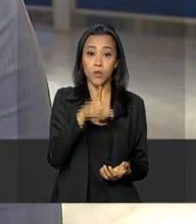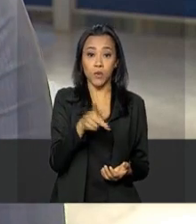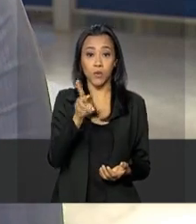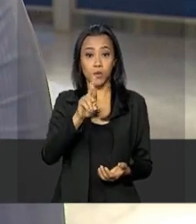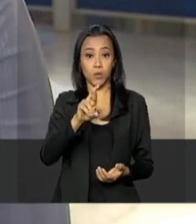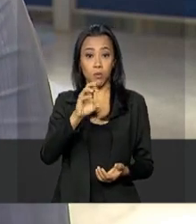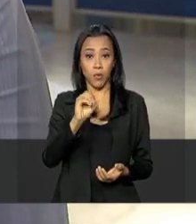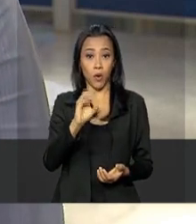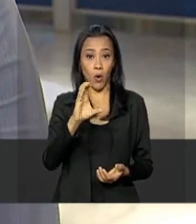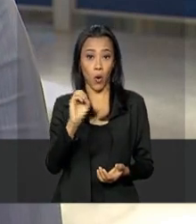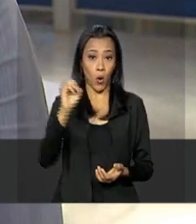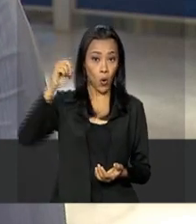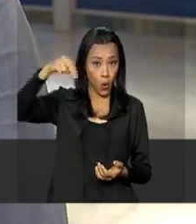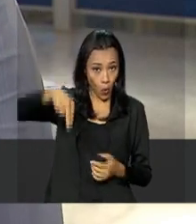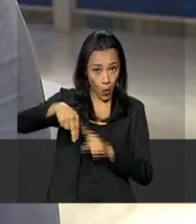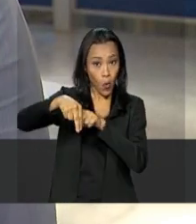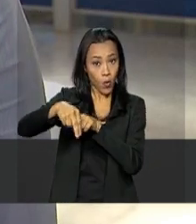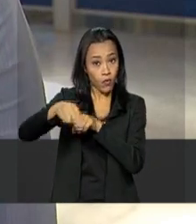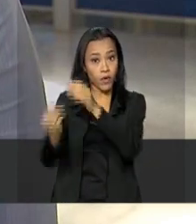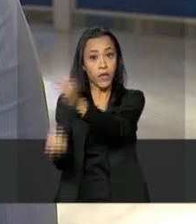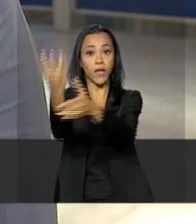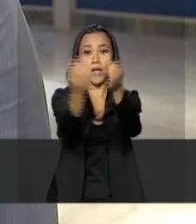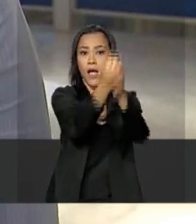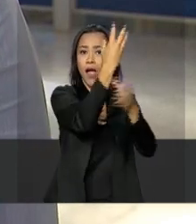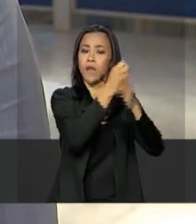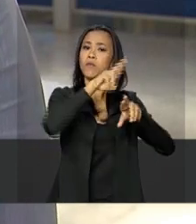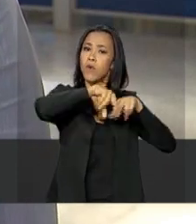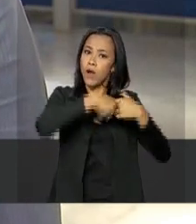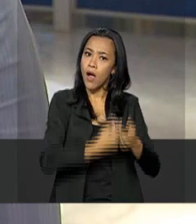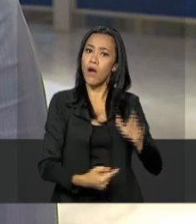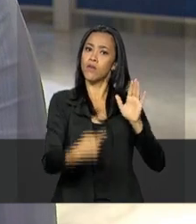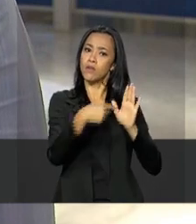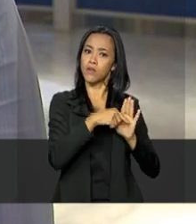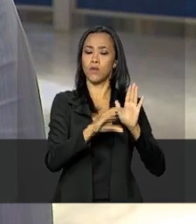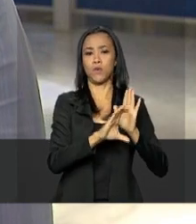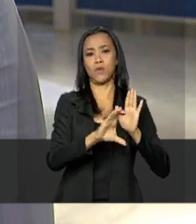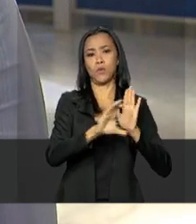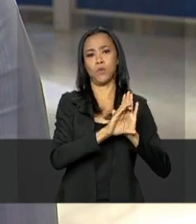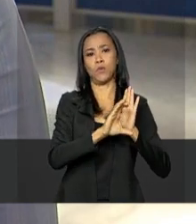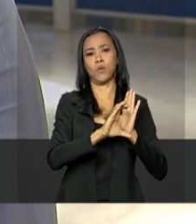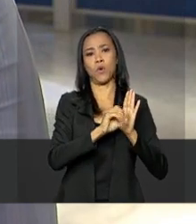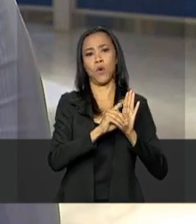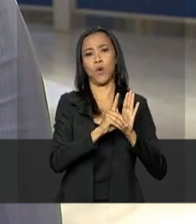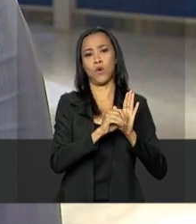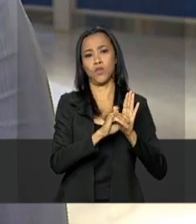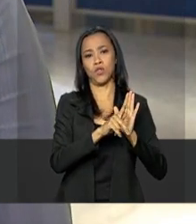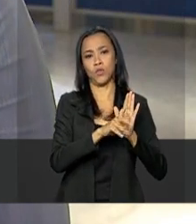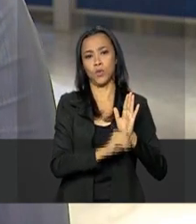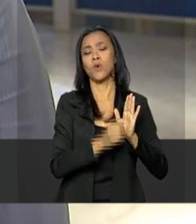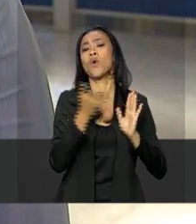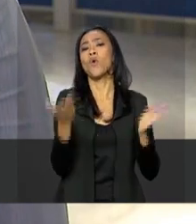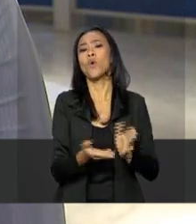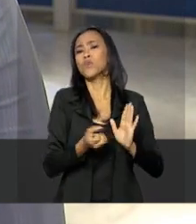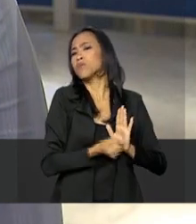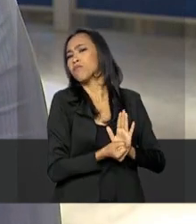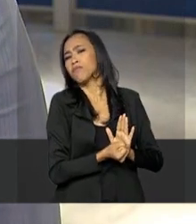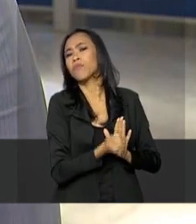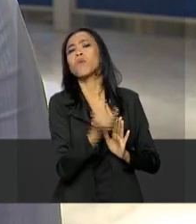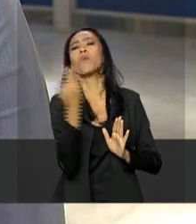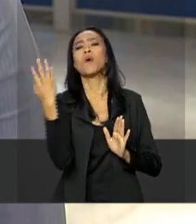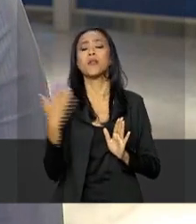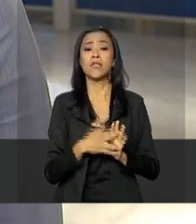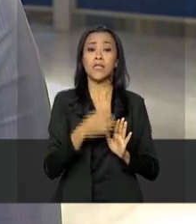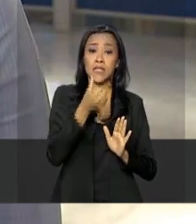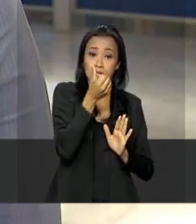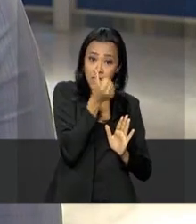foram criados com base no Código de Defesa do Consumidor e hoje são mais de 641